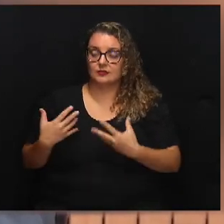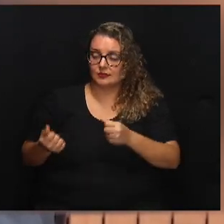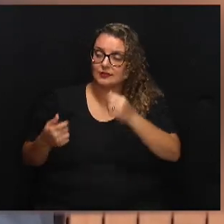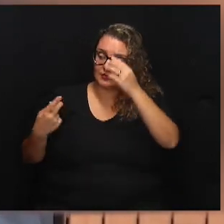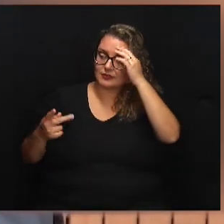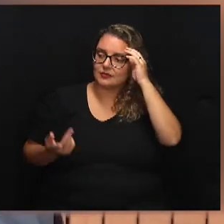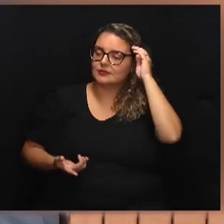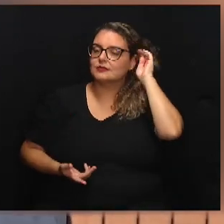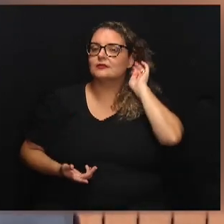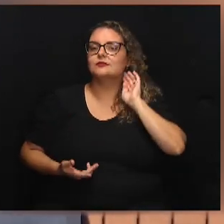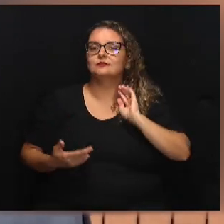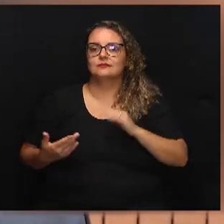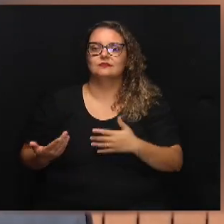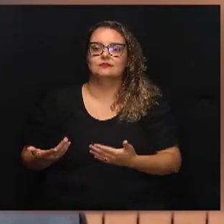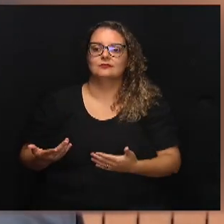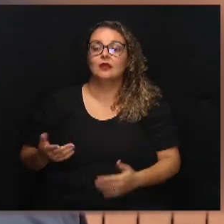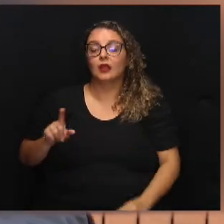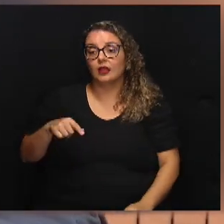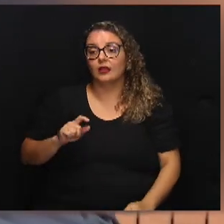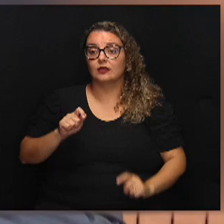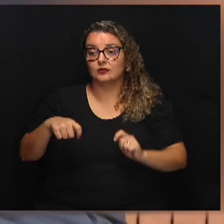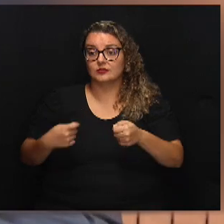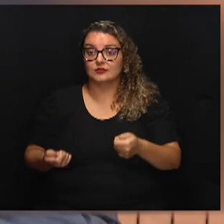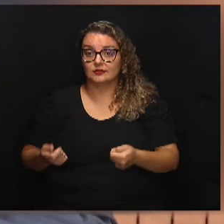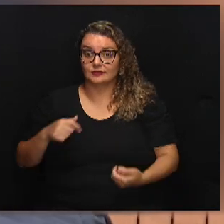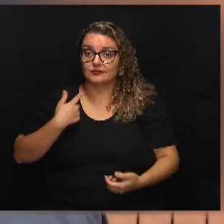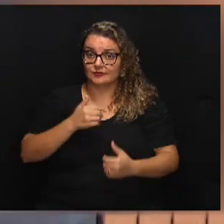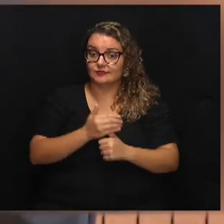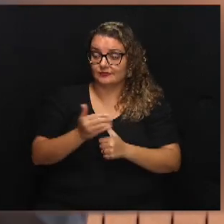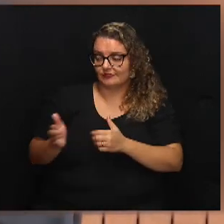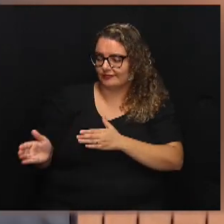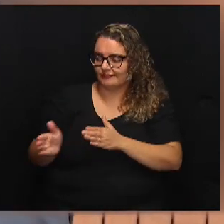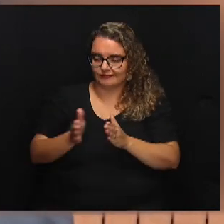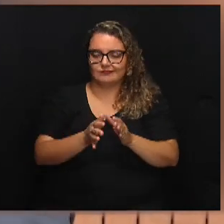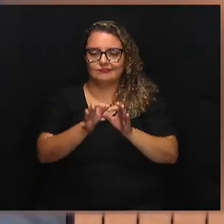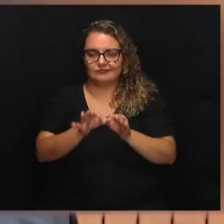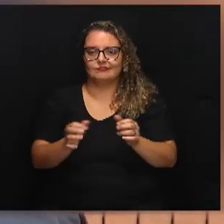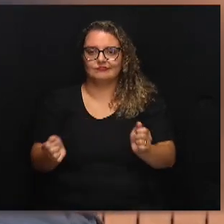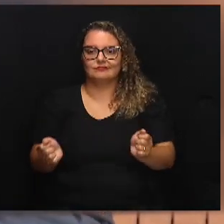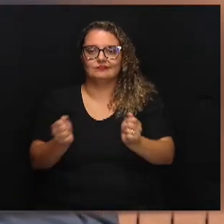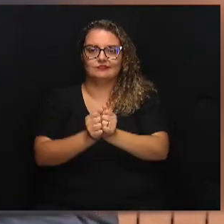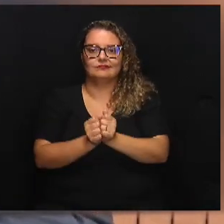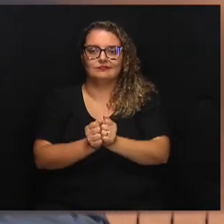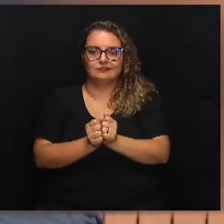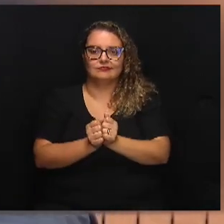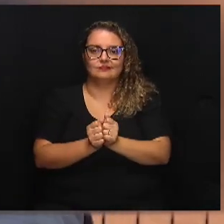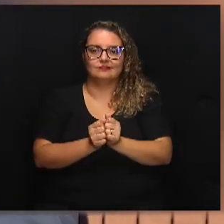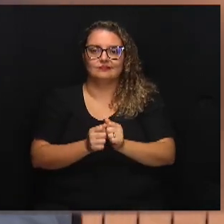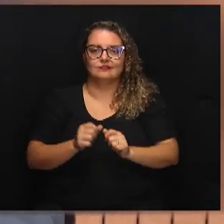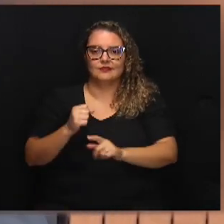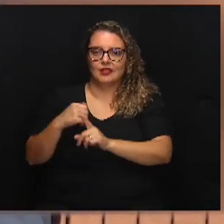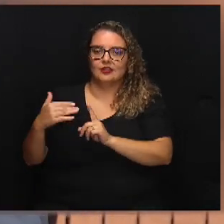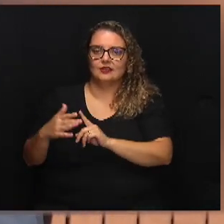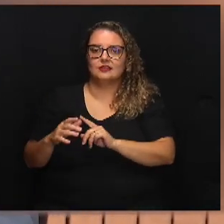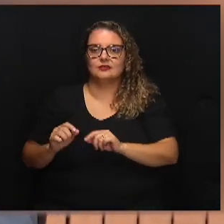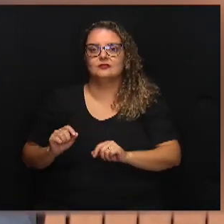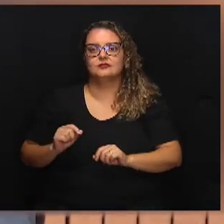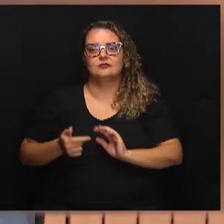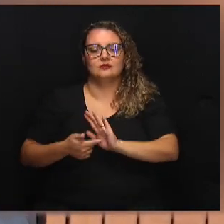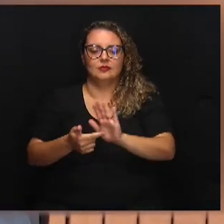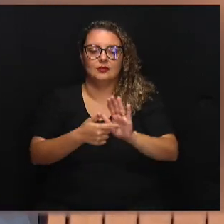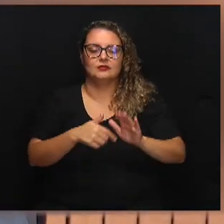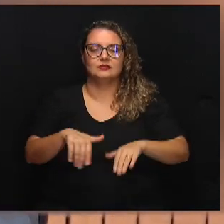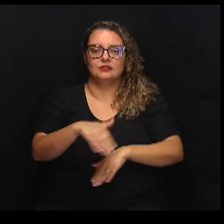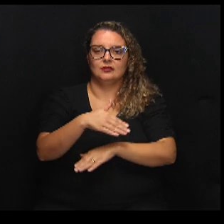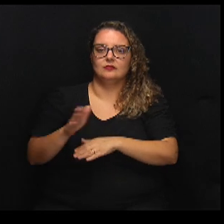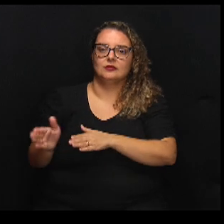parte, é um sinal também que o nosso mandato caminha junto à sinalização que a sociedade faz na rua, que nós estamos